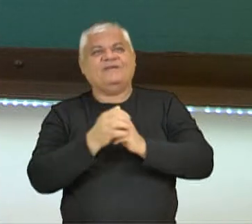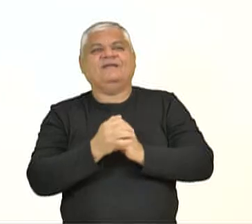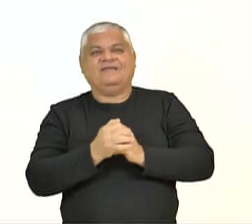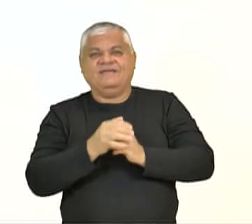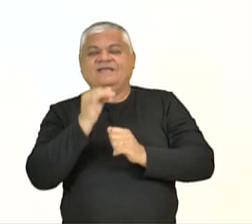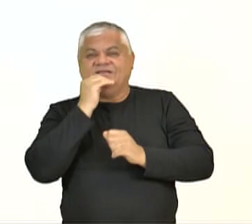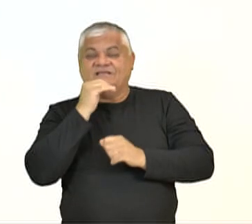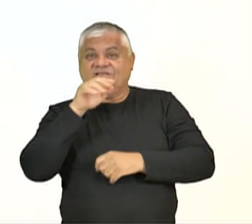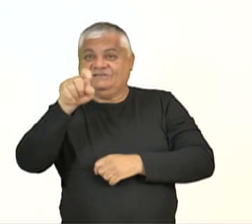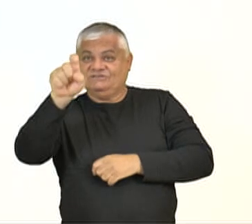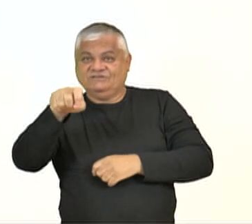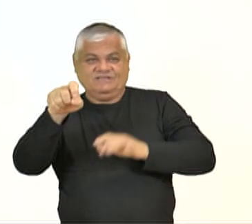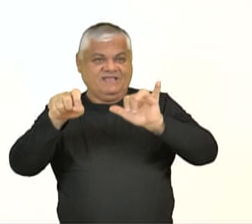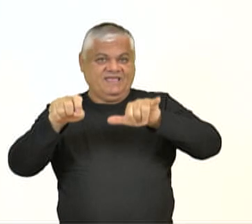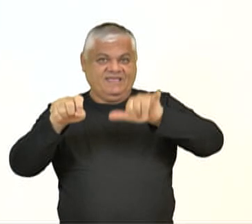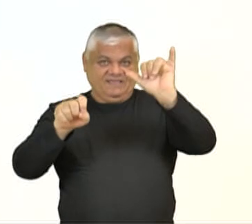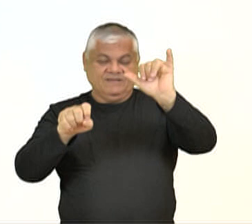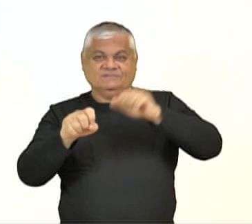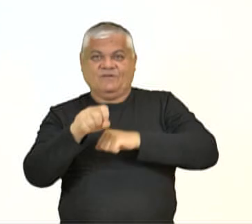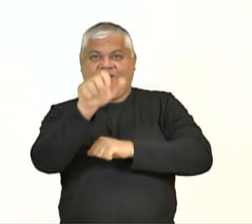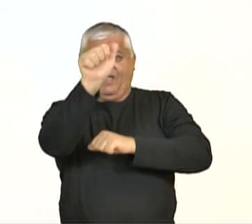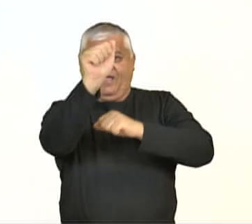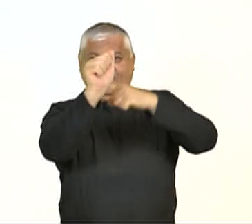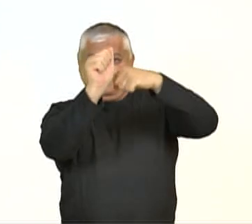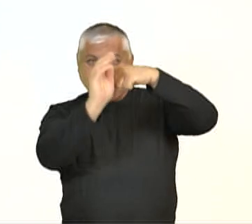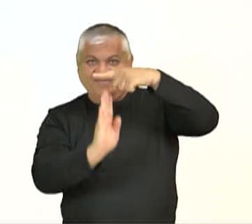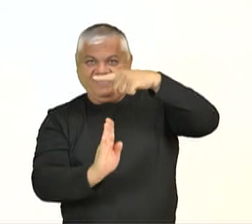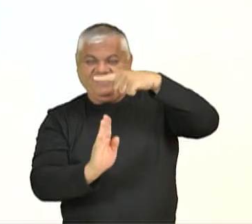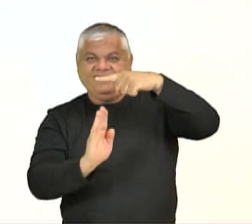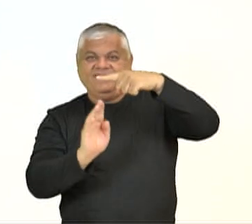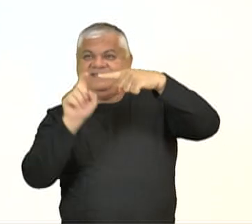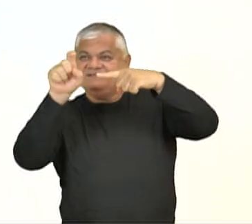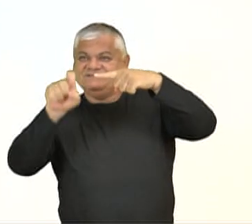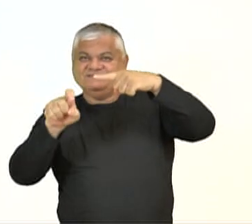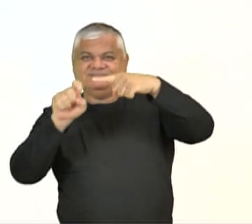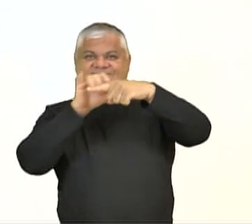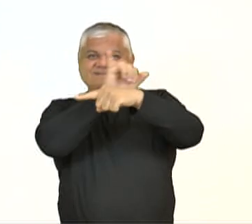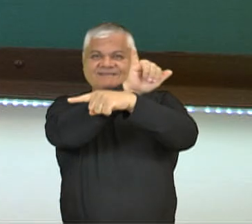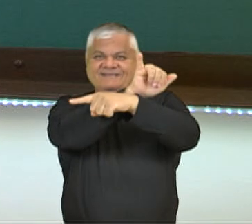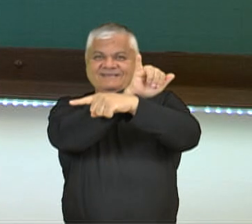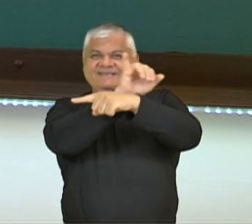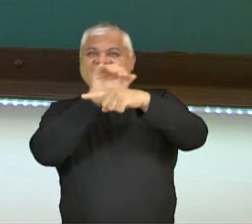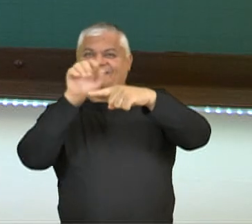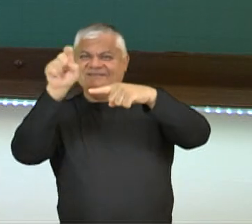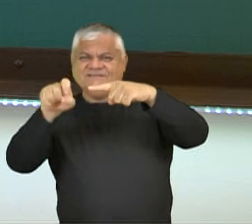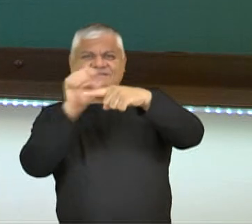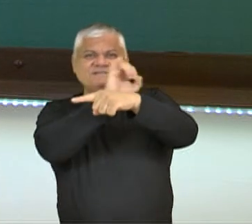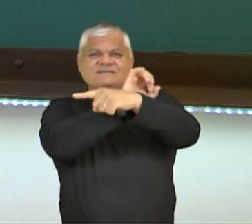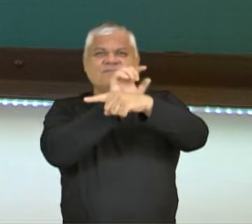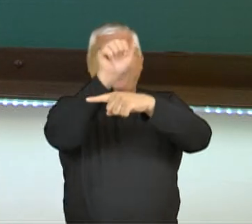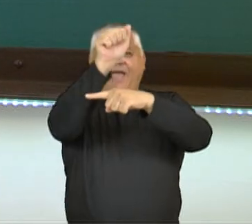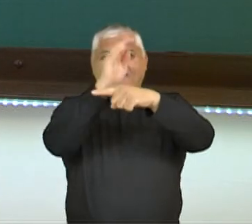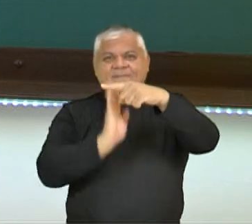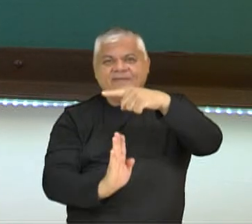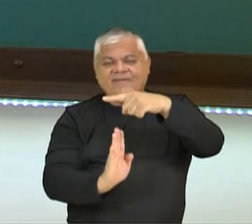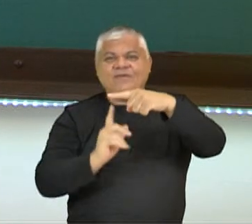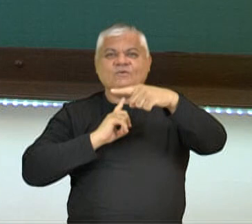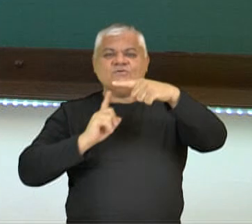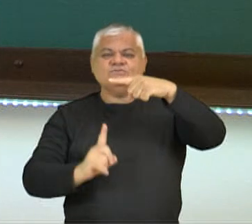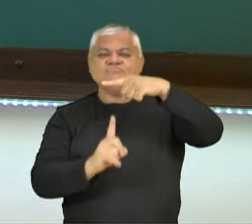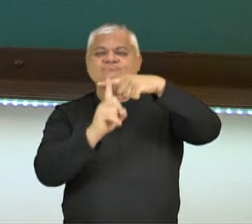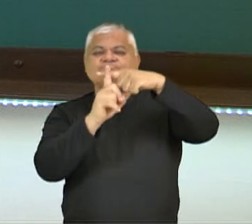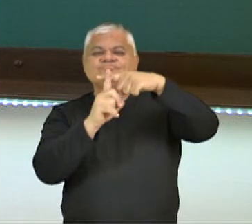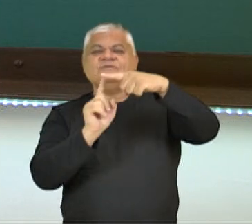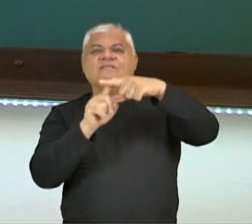X e Y que são opostos pelo vértice. Então, nesse encontro de duas retas, nós temos a formação de